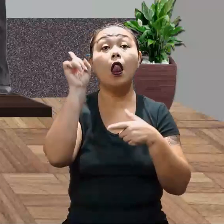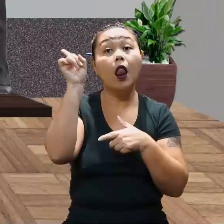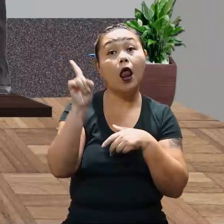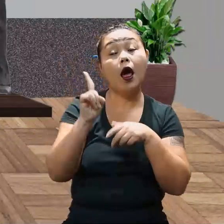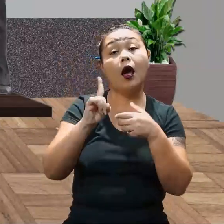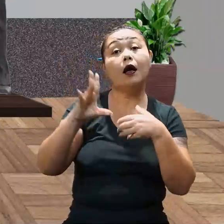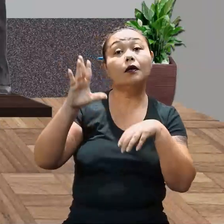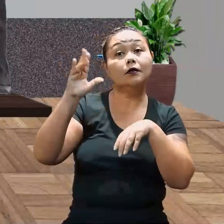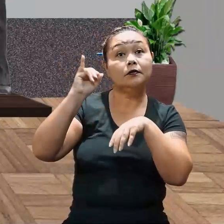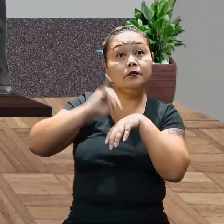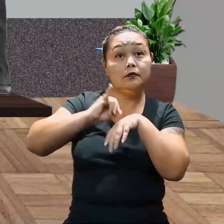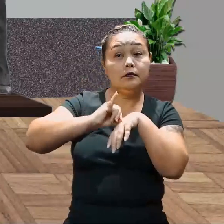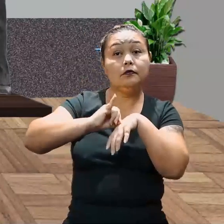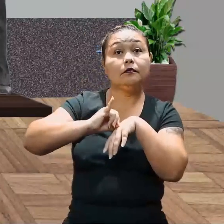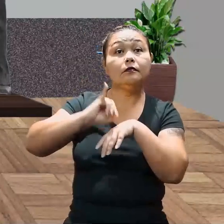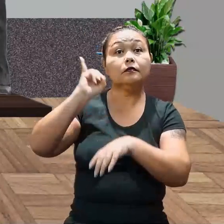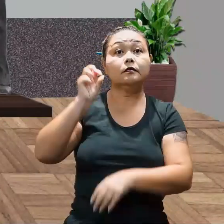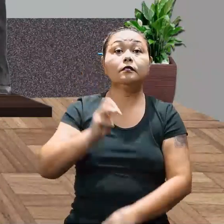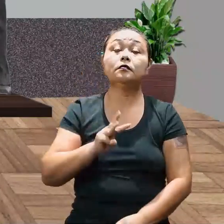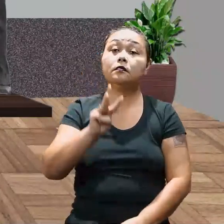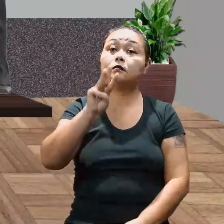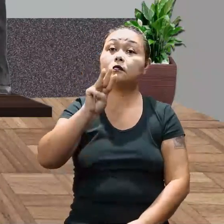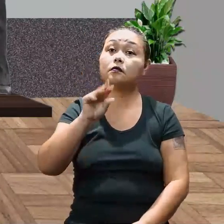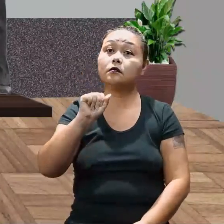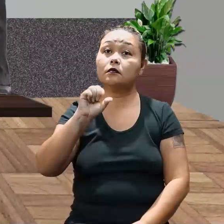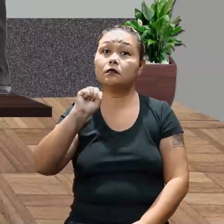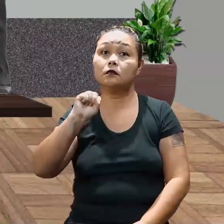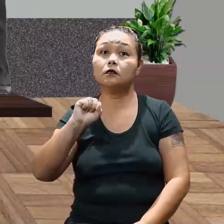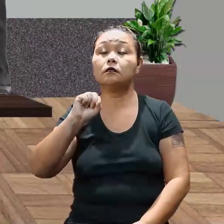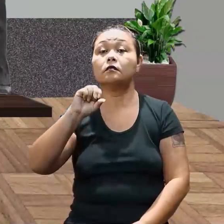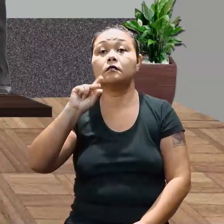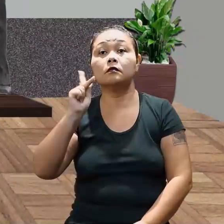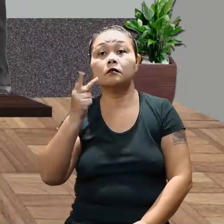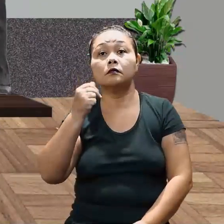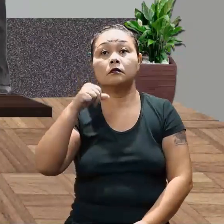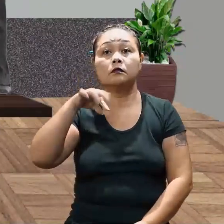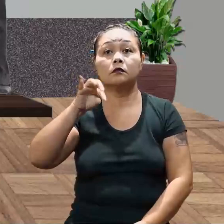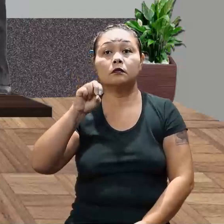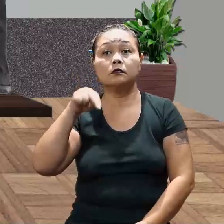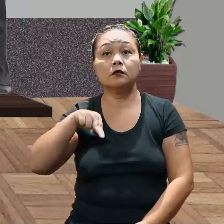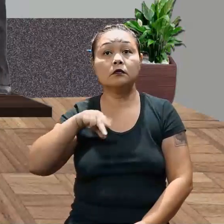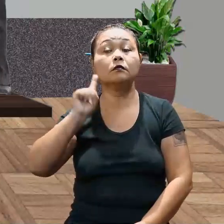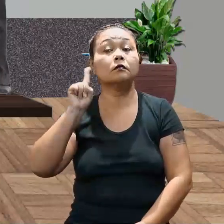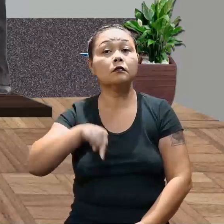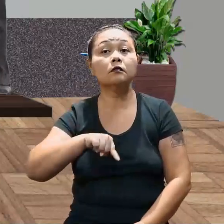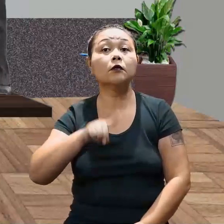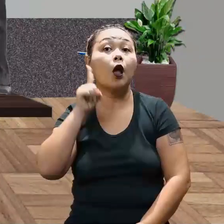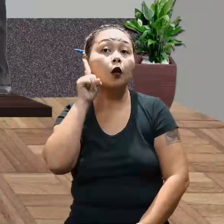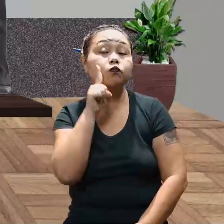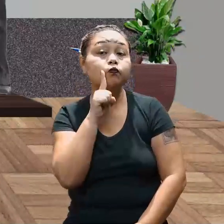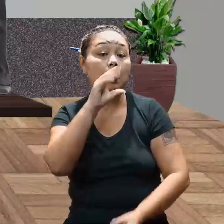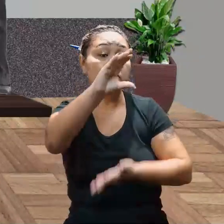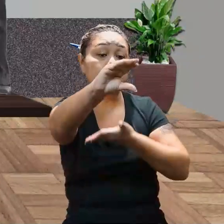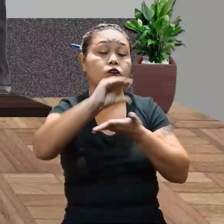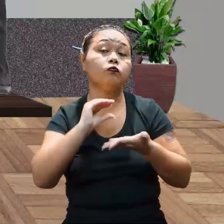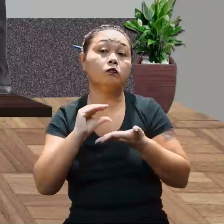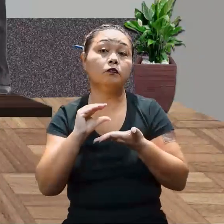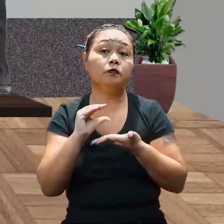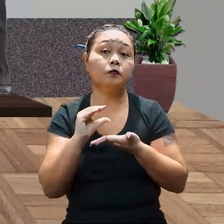que é chamado de Acordo de Washington. Nesse acordo, os norte-americanos financiavam